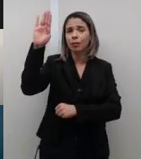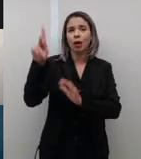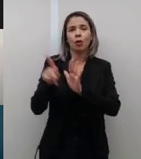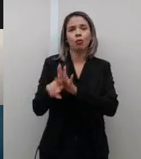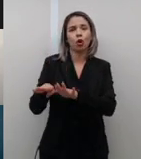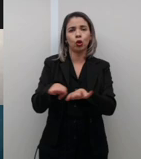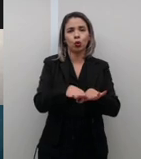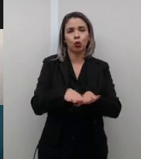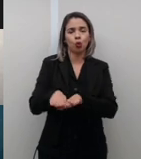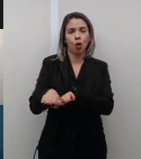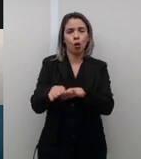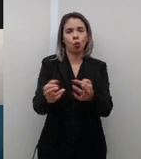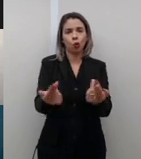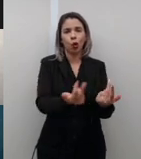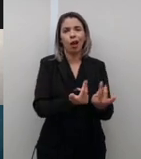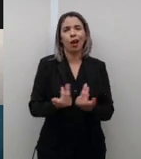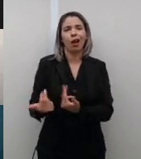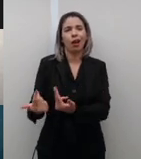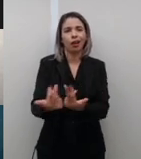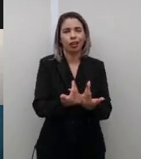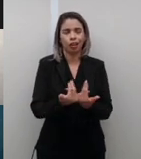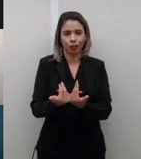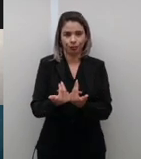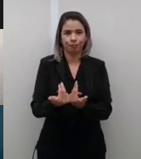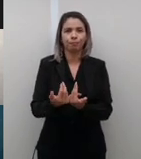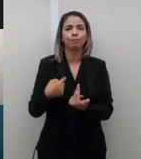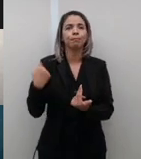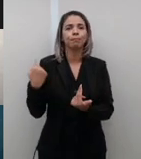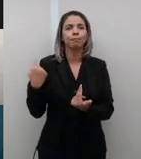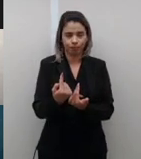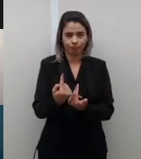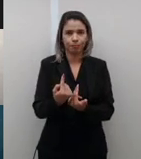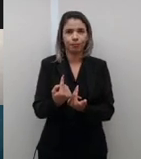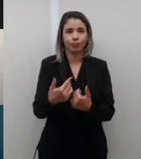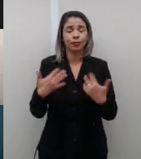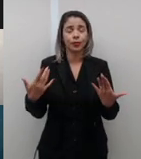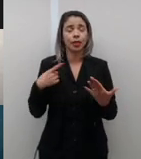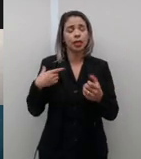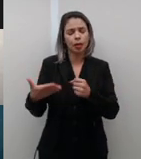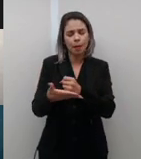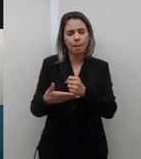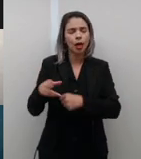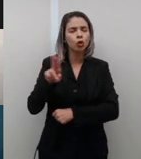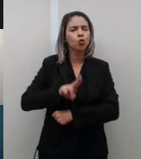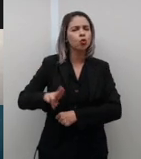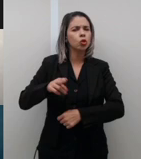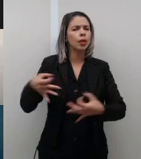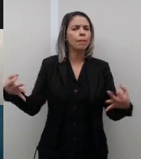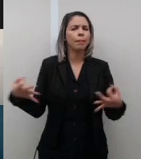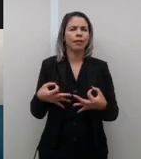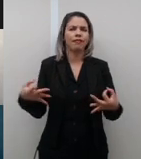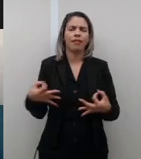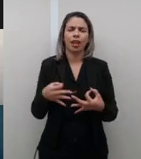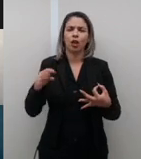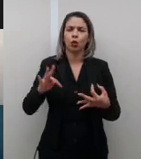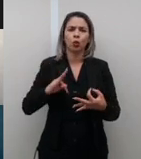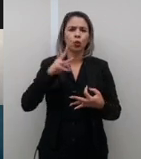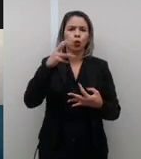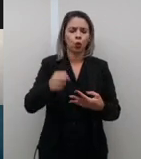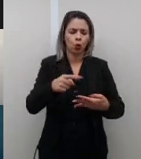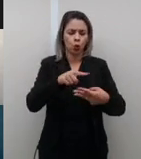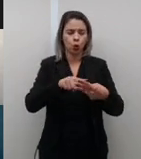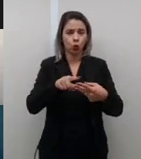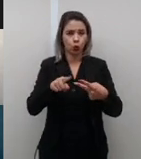E esse fundamento foi utilizado de uma maneira magistral por ambas as ministras do Supremo